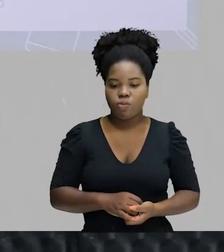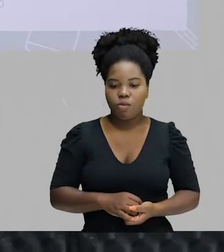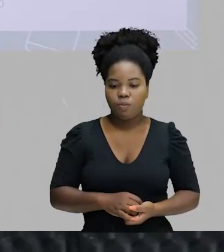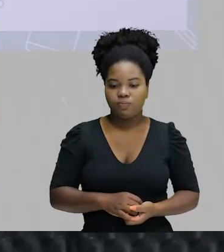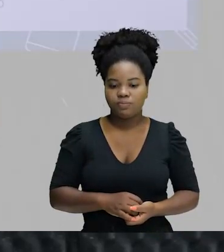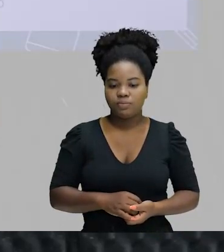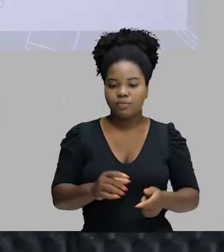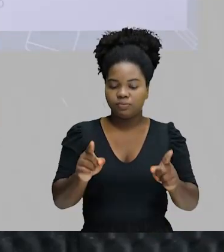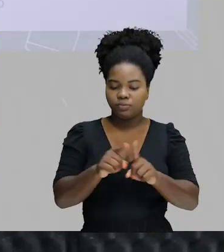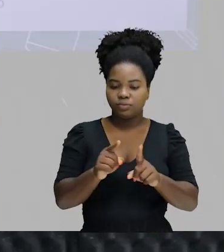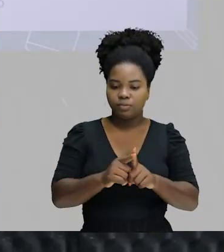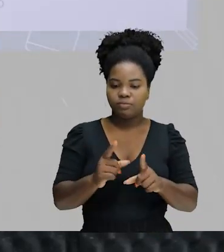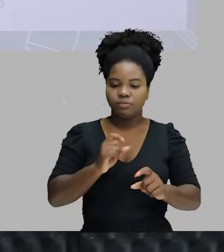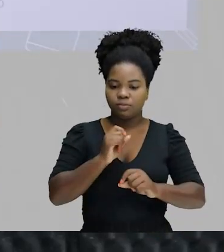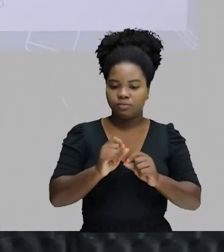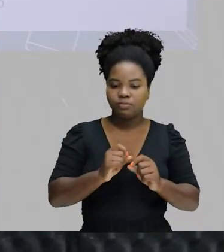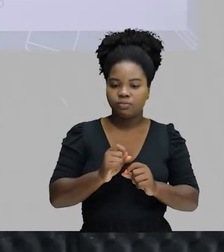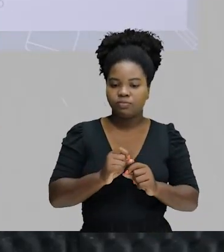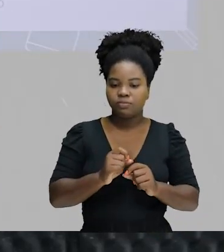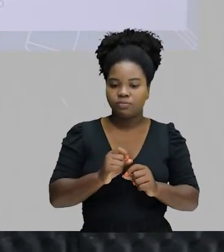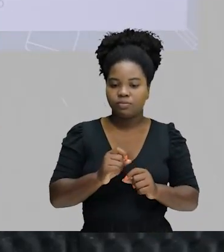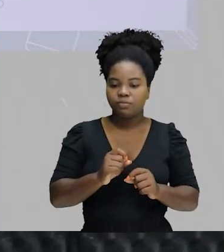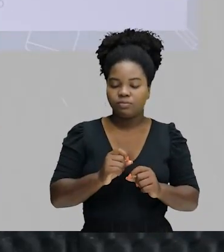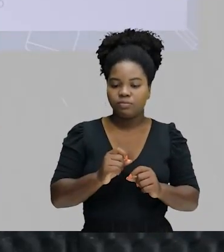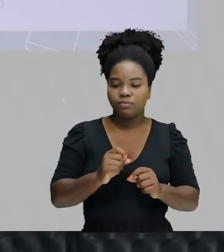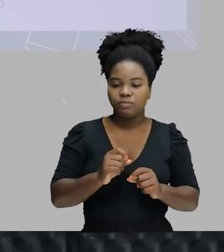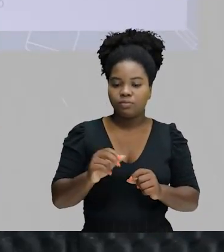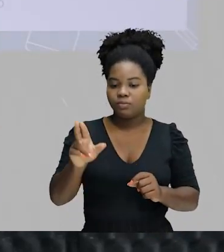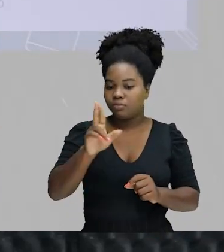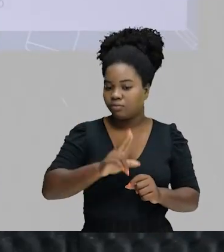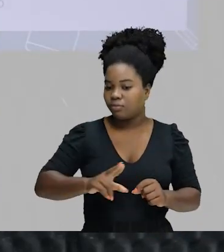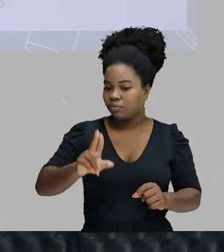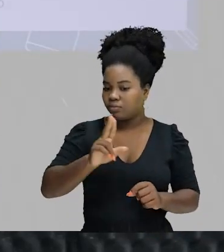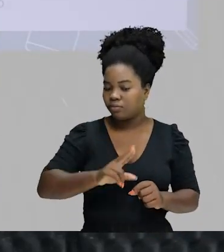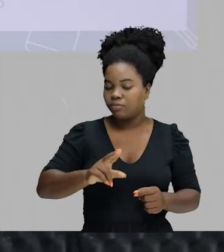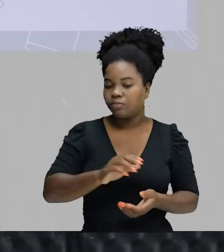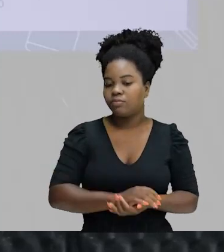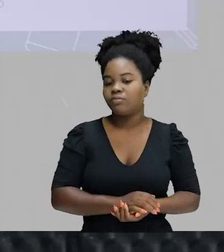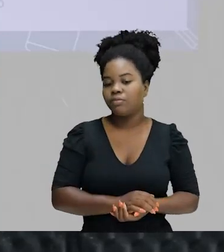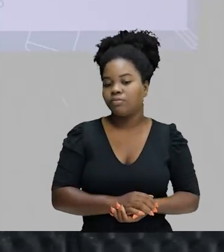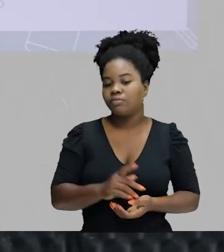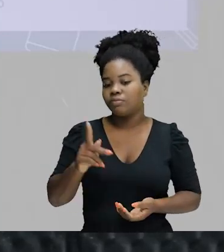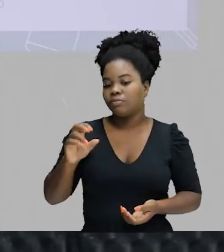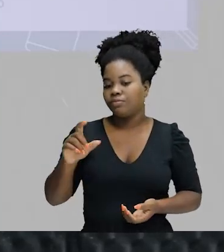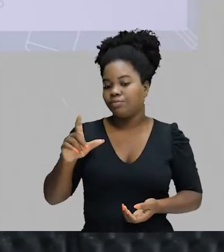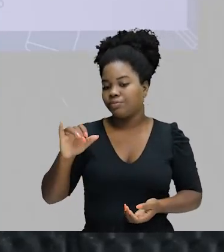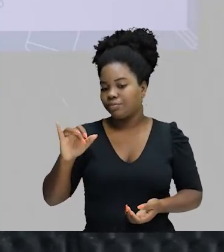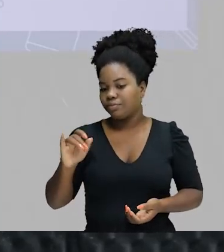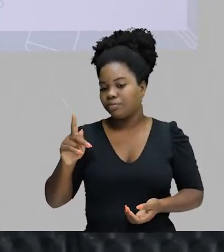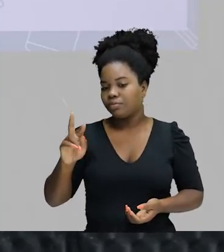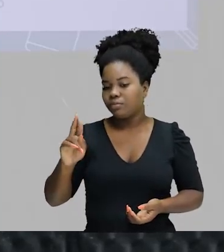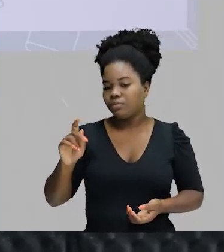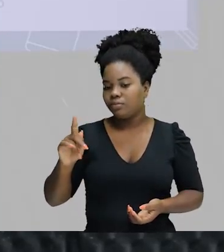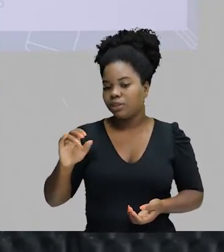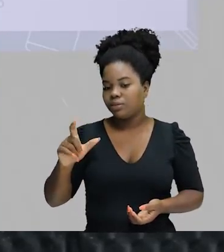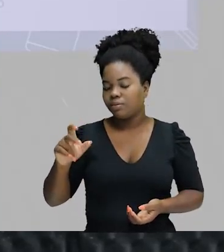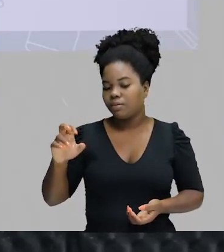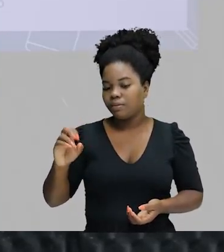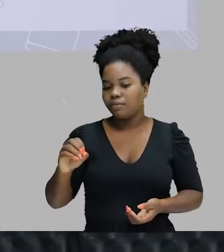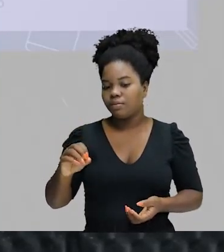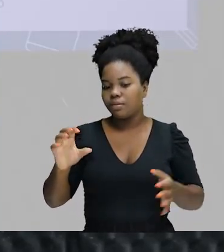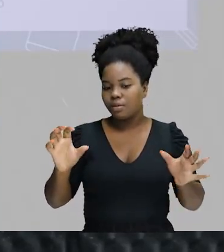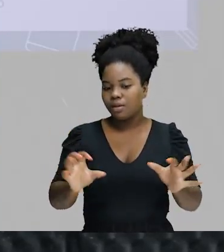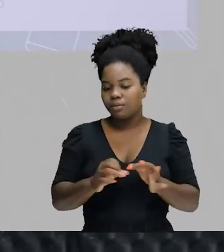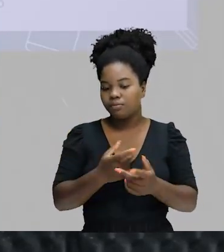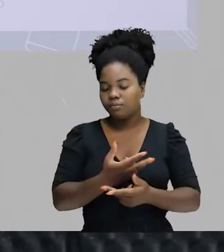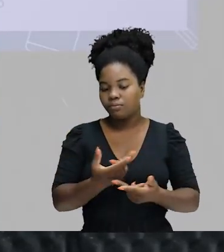Mas nós temos a nomenclatura usual ou comercial, o propileno. Então, a união